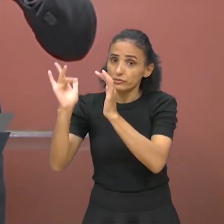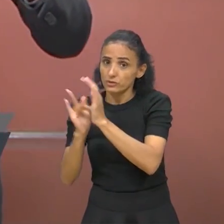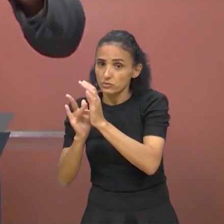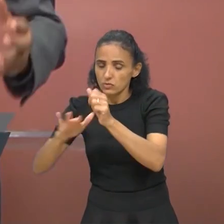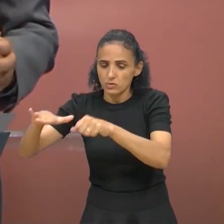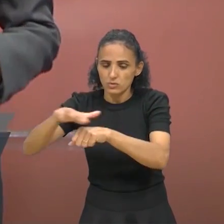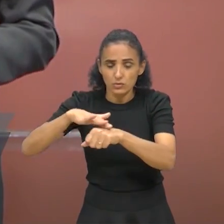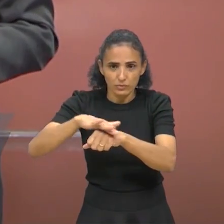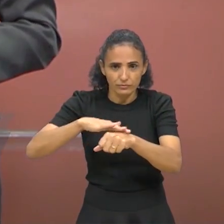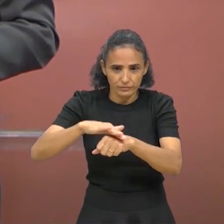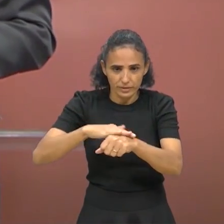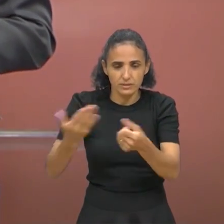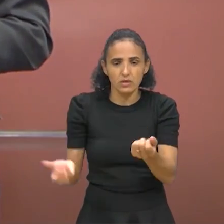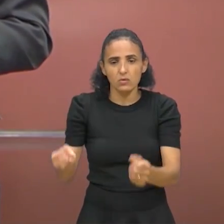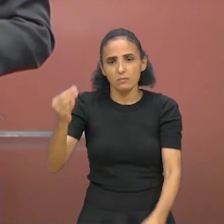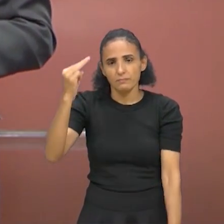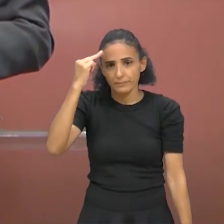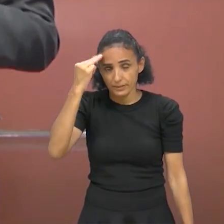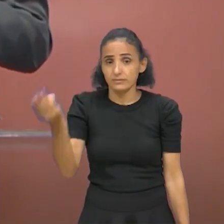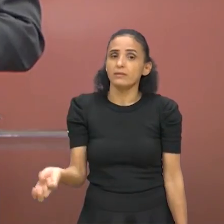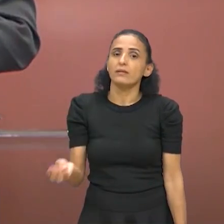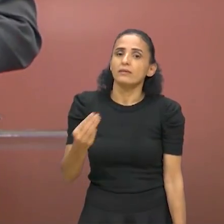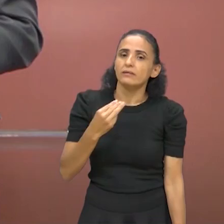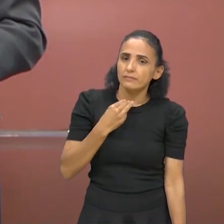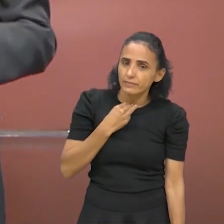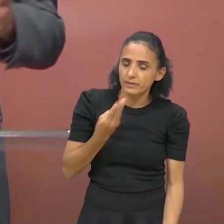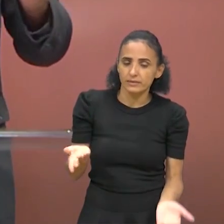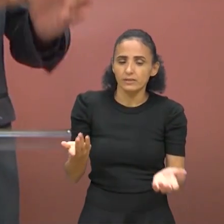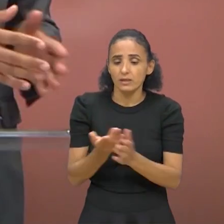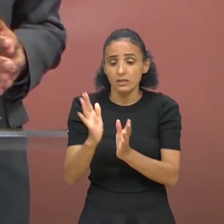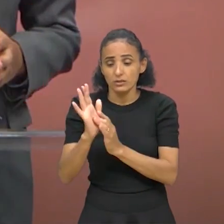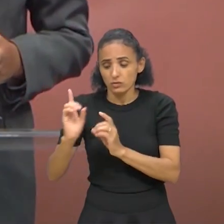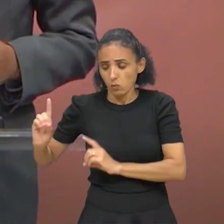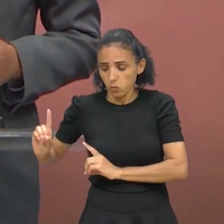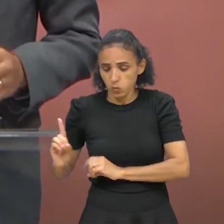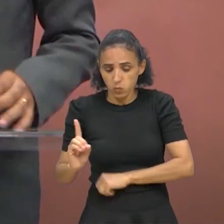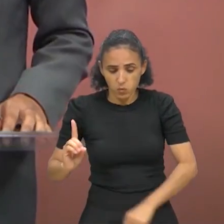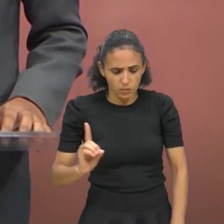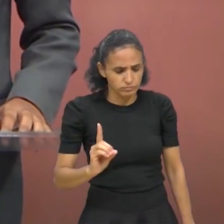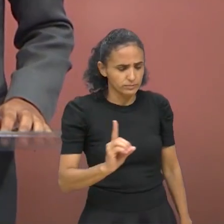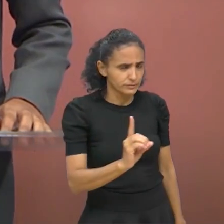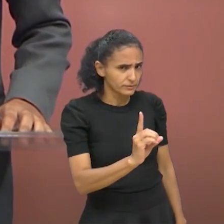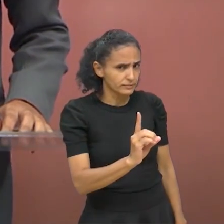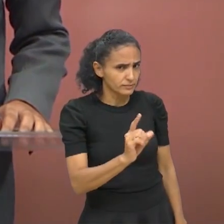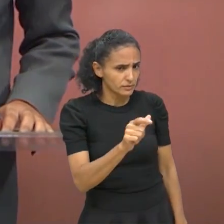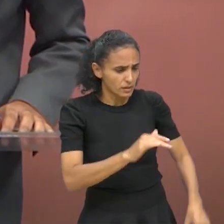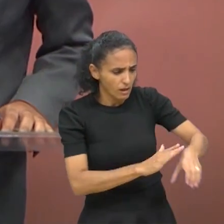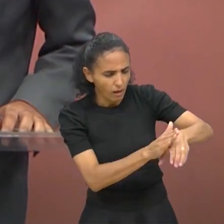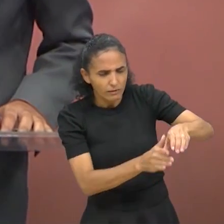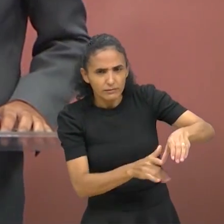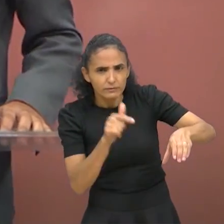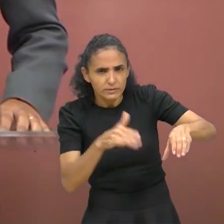depois com Maria, a Bíblia nos diz que ele pede para ser levado ao sepulcro. E você sabe o que aconteceu naquele